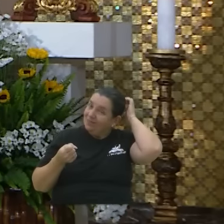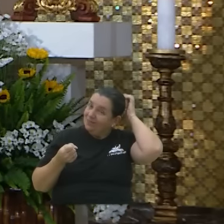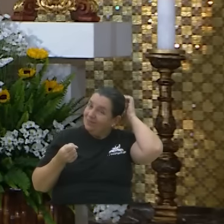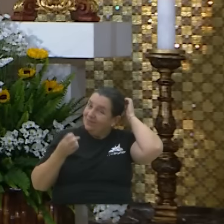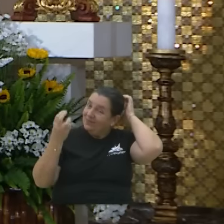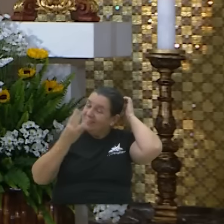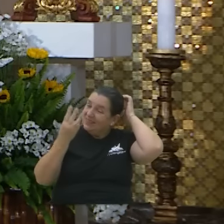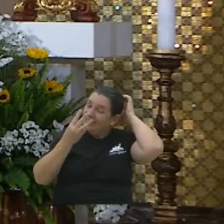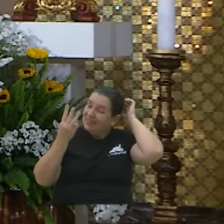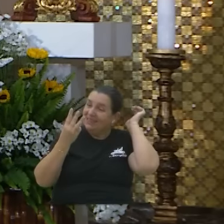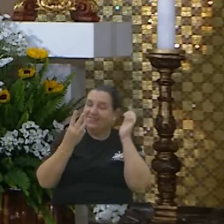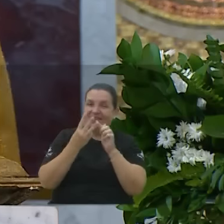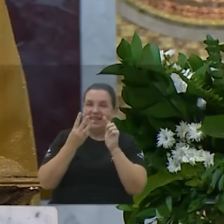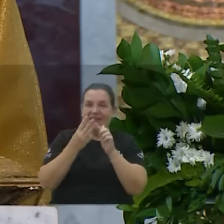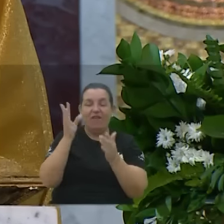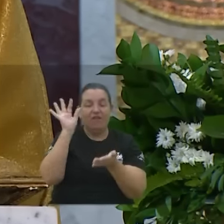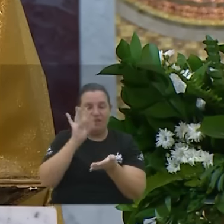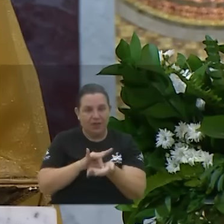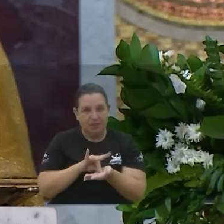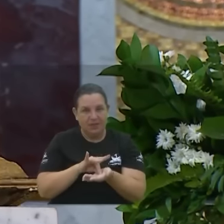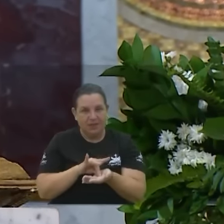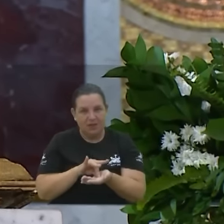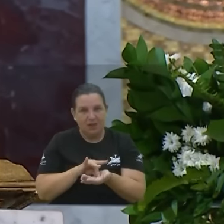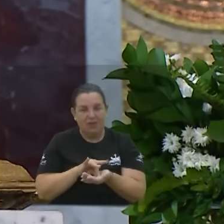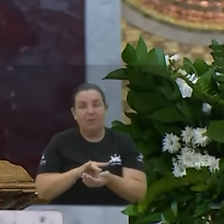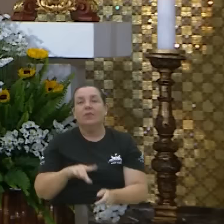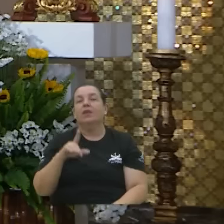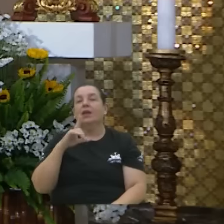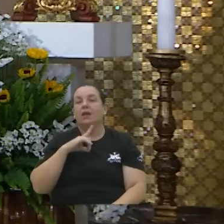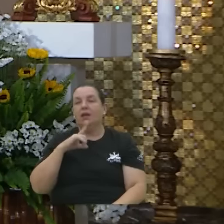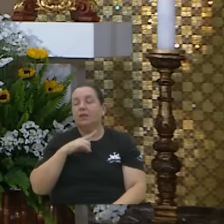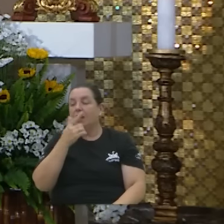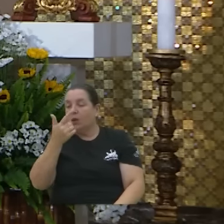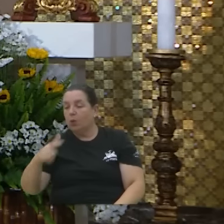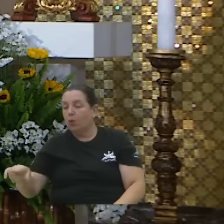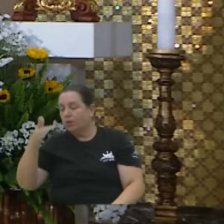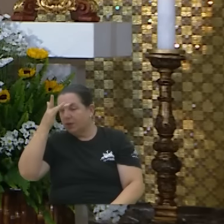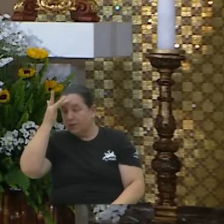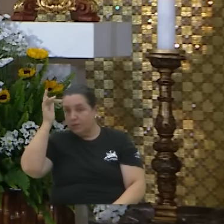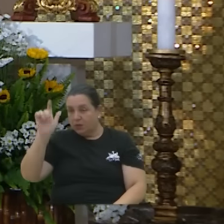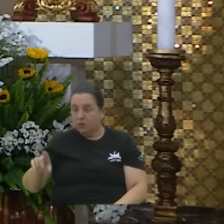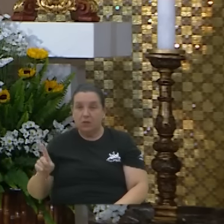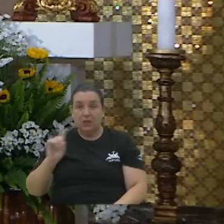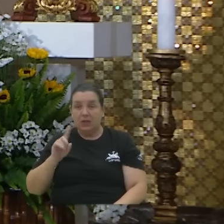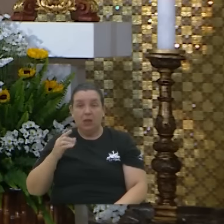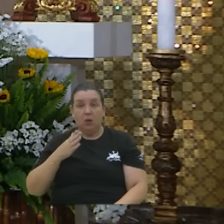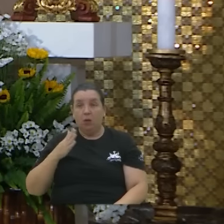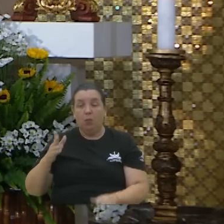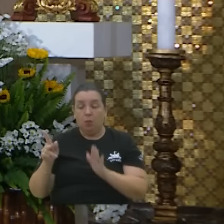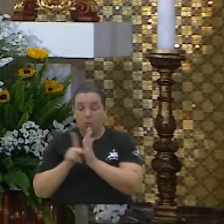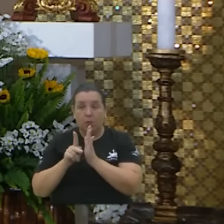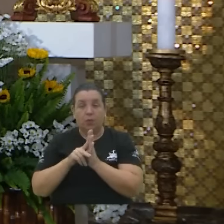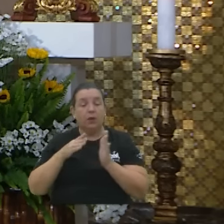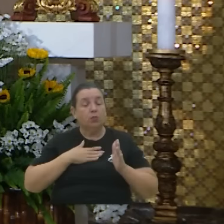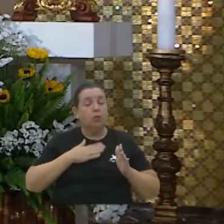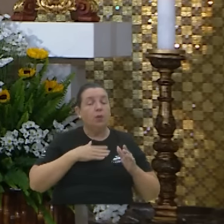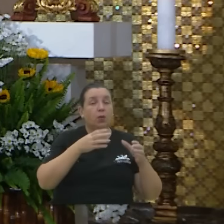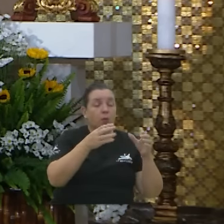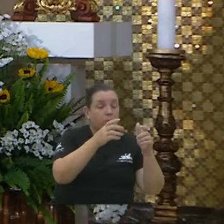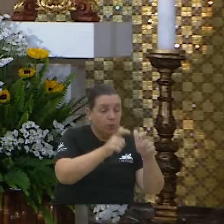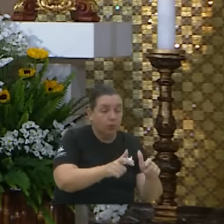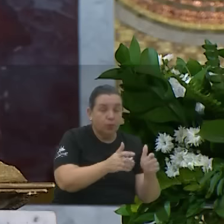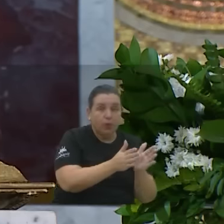Terceira afirmação. E existem outras pessoas que não são do meu redil. Você acha